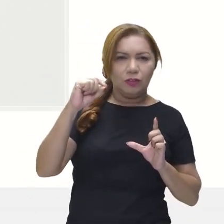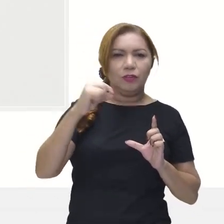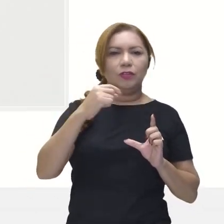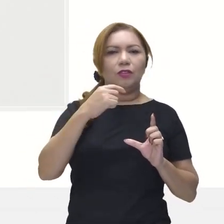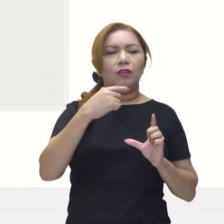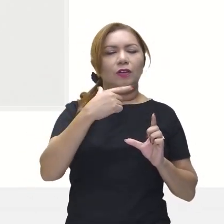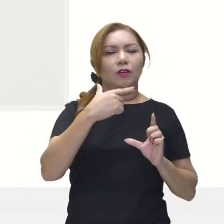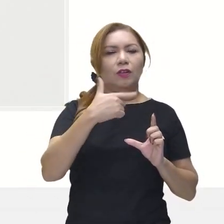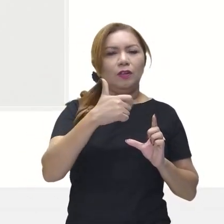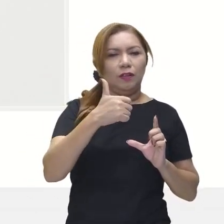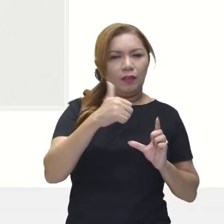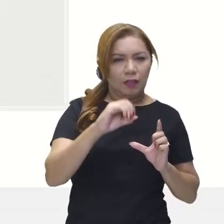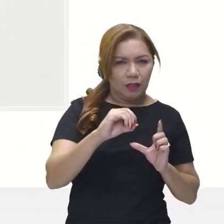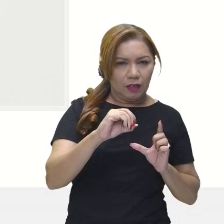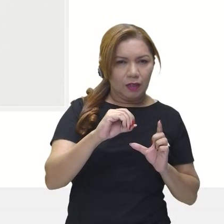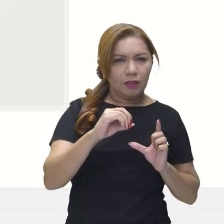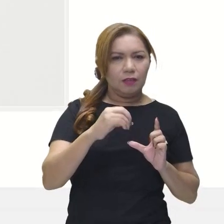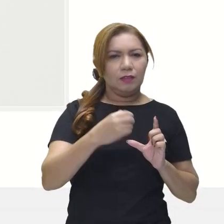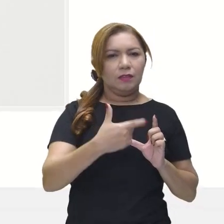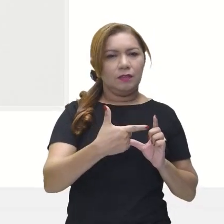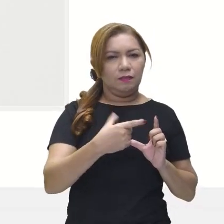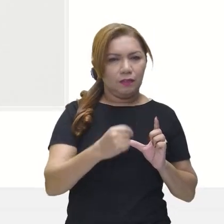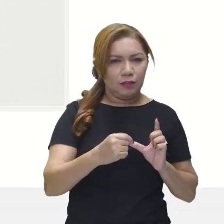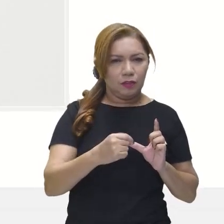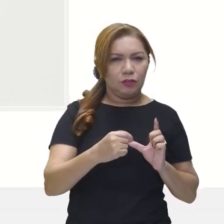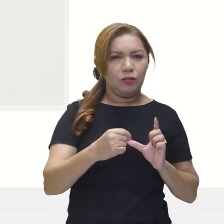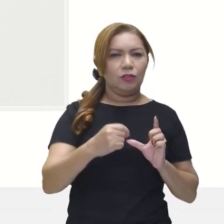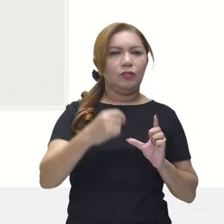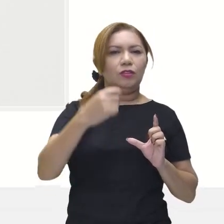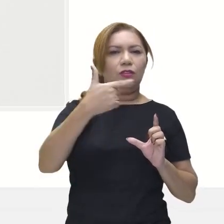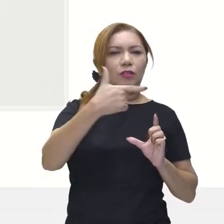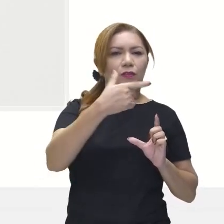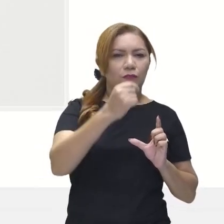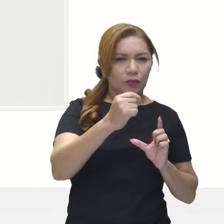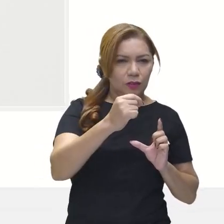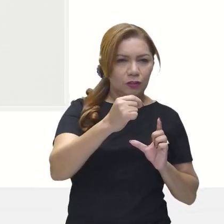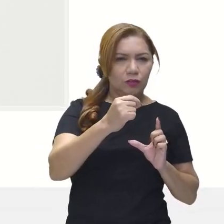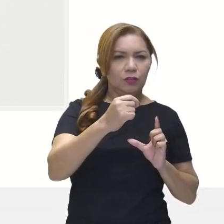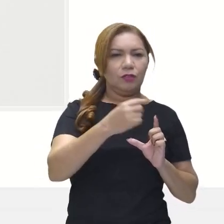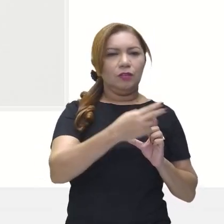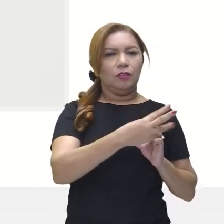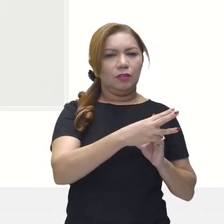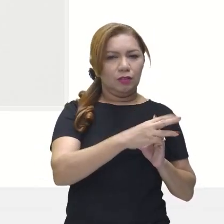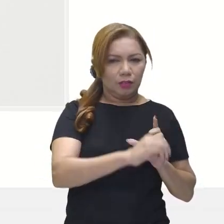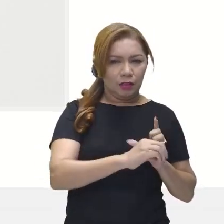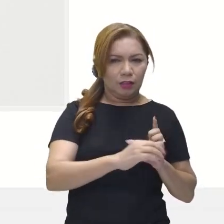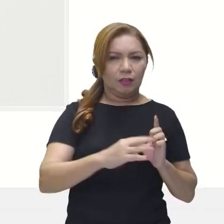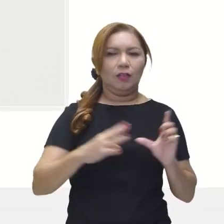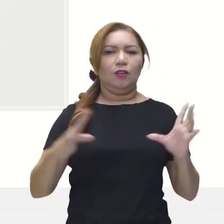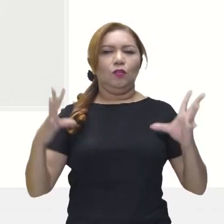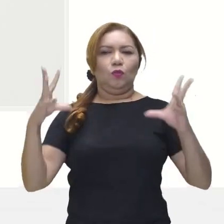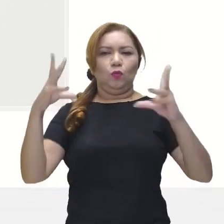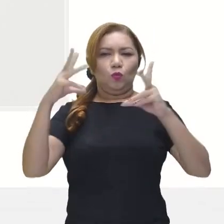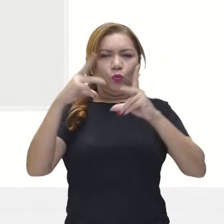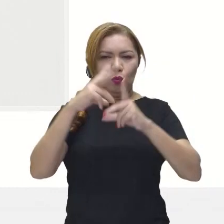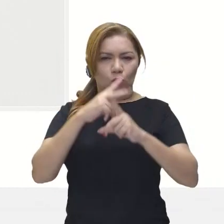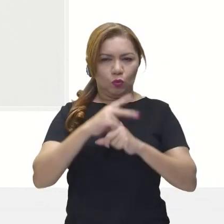10, mais 20, mais 10, mais 20 e mais 30. Nós temos quanto? Vai